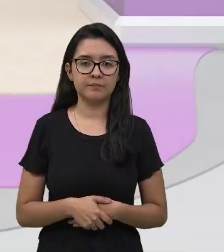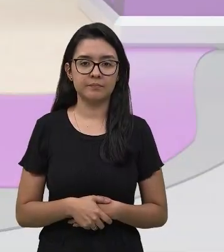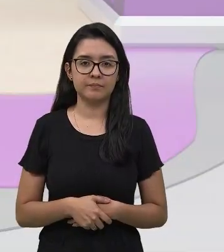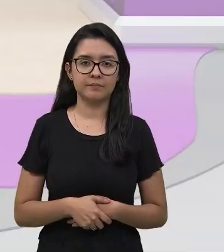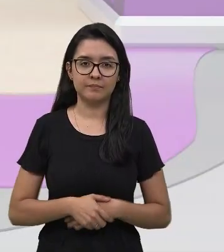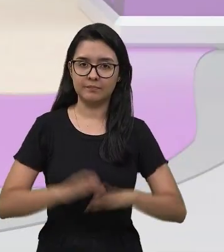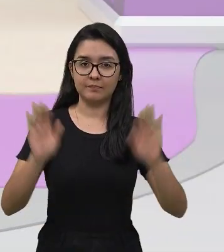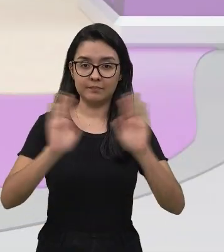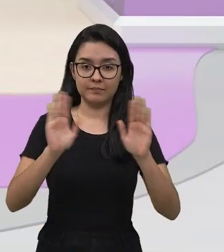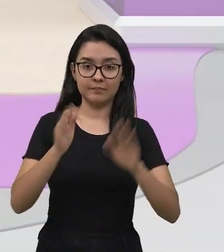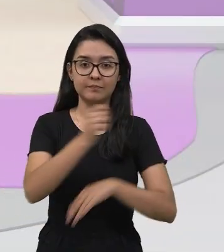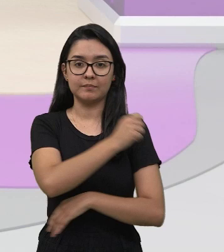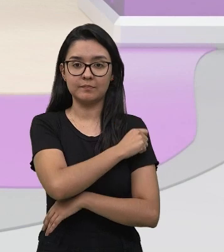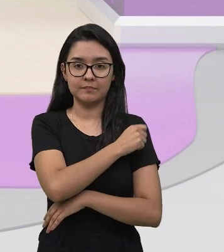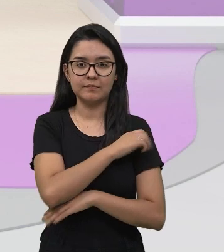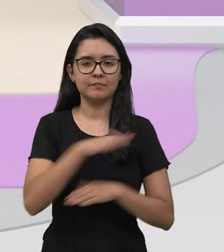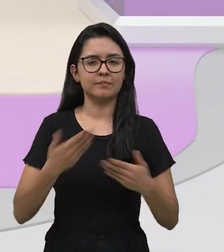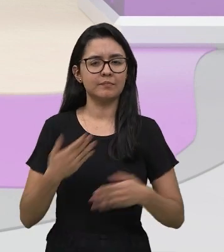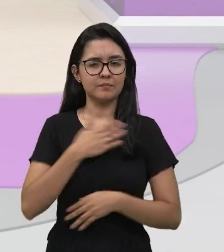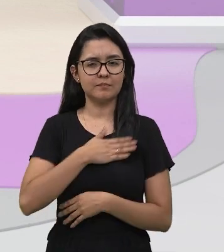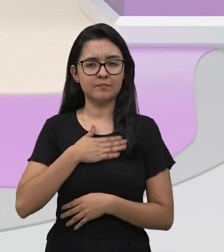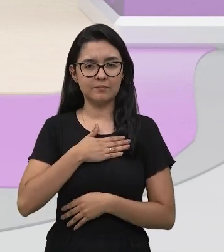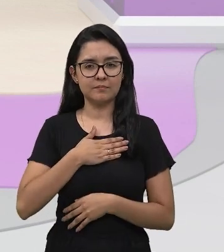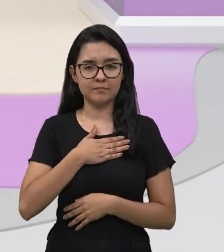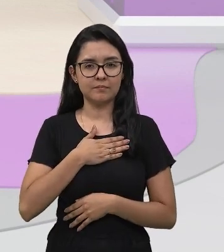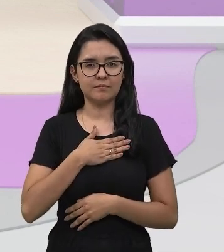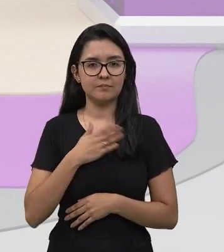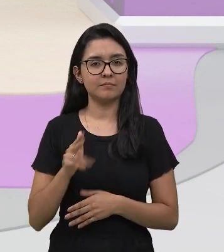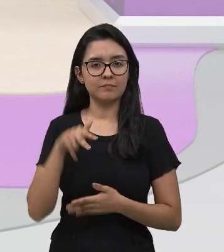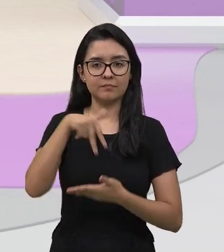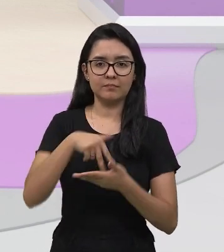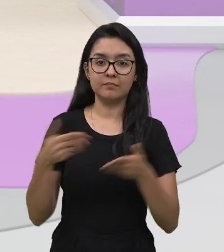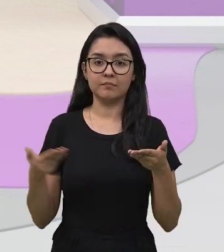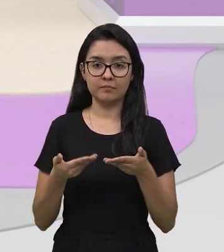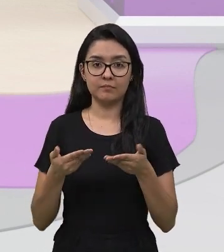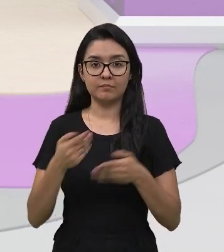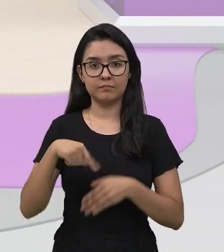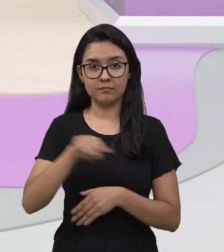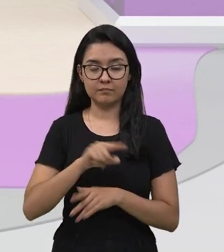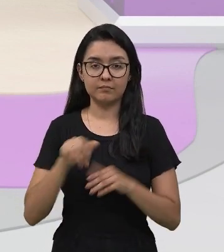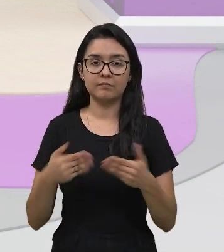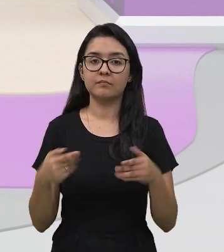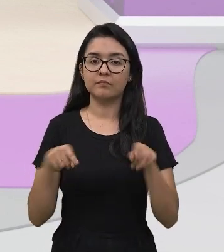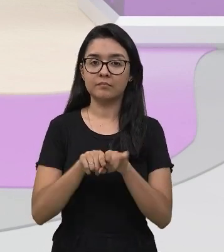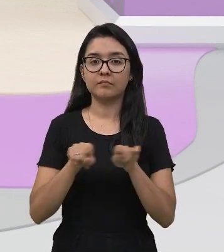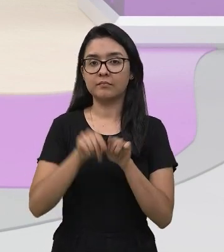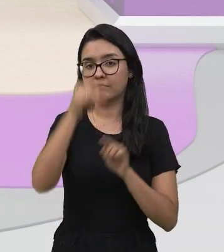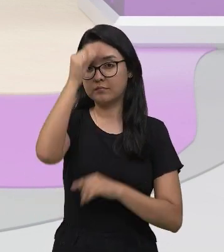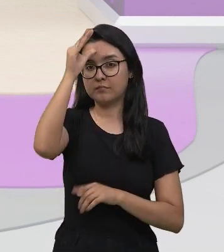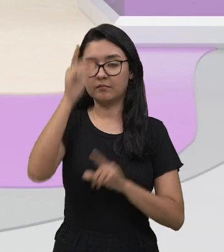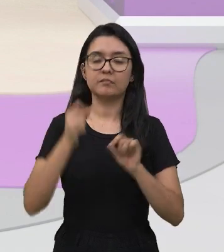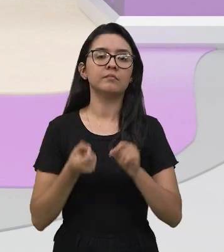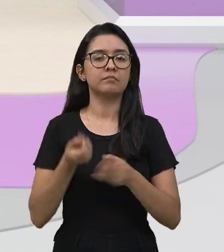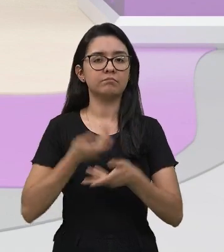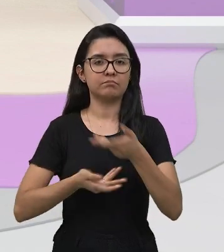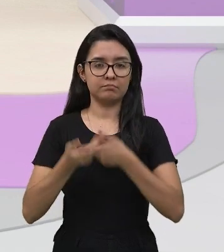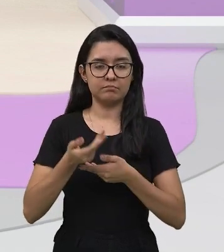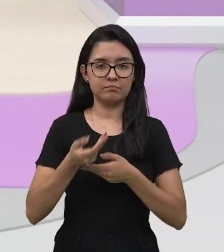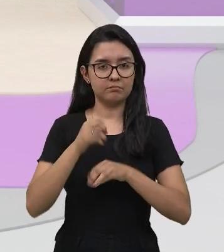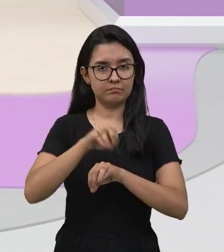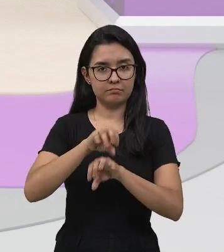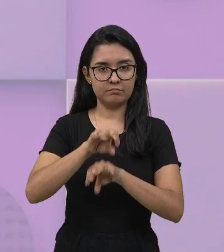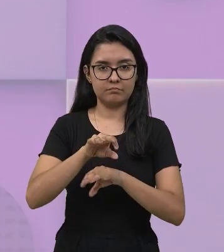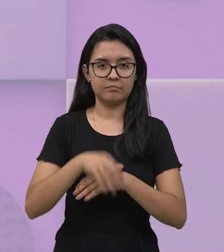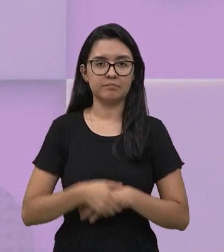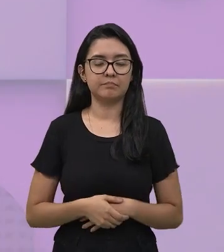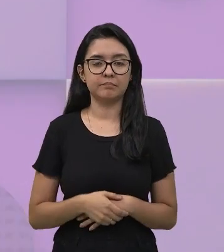Muito bem, meus queridos alunos, é uma satisfação imensa estar aqui com vocês e compartilhar com vocês conhecimento de matemática. Tá